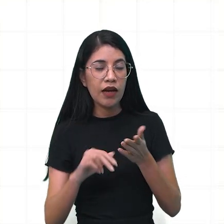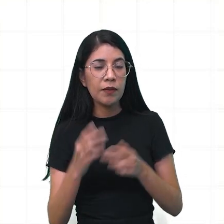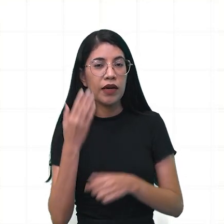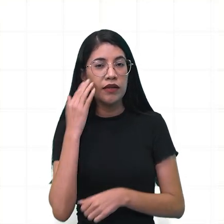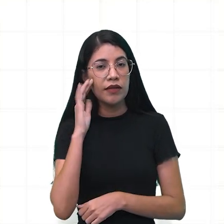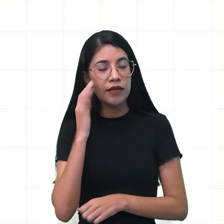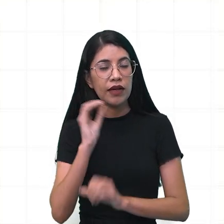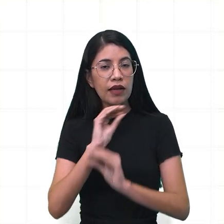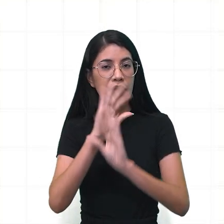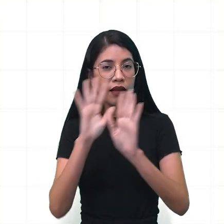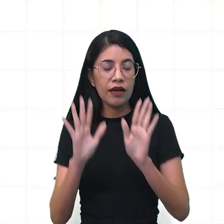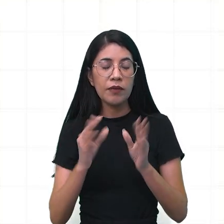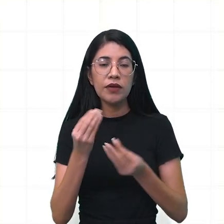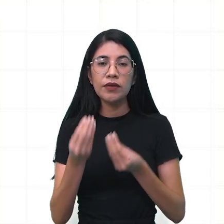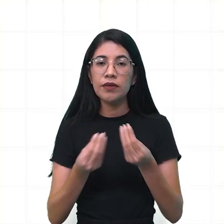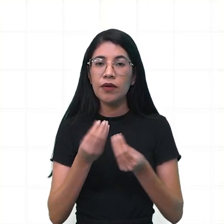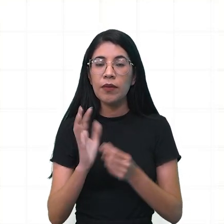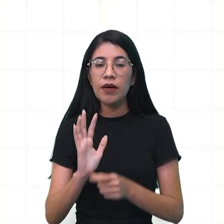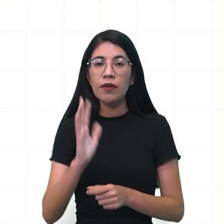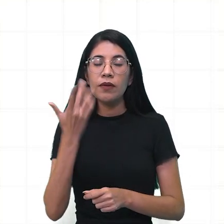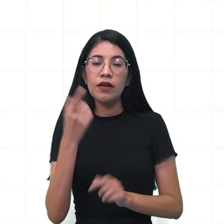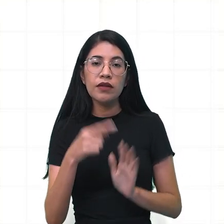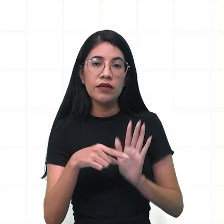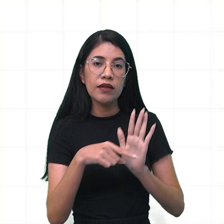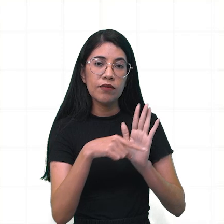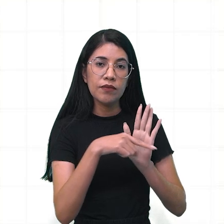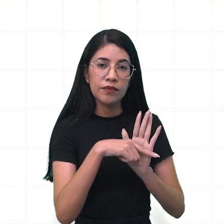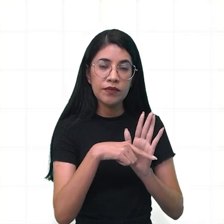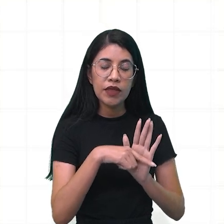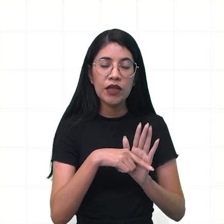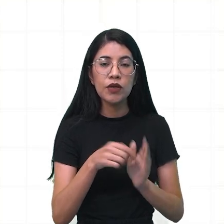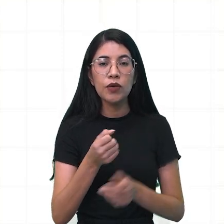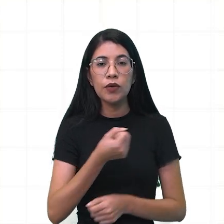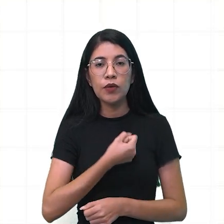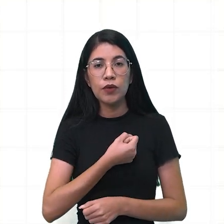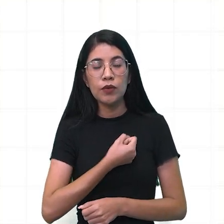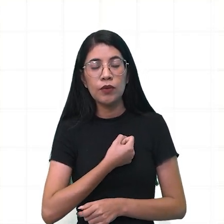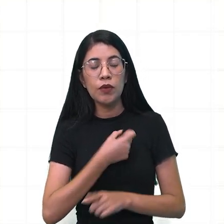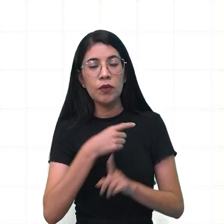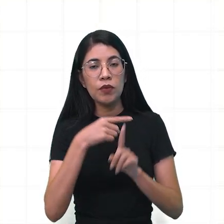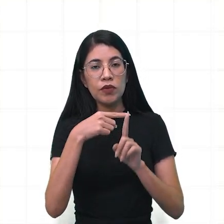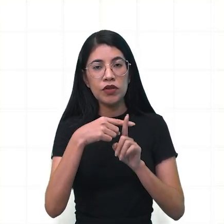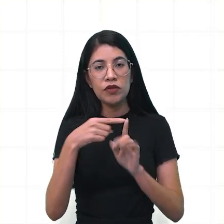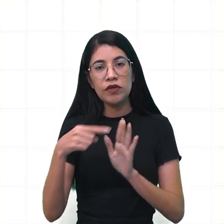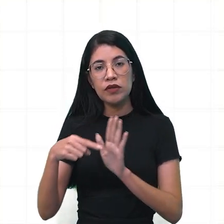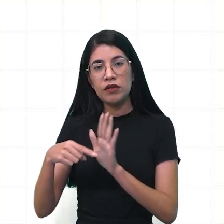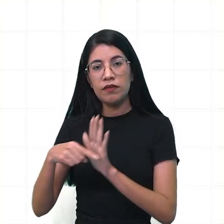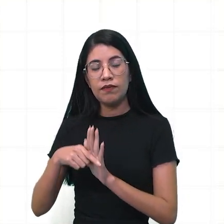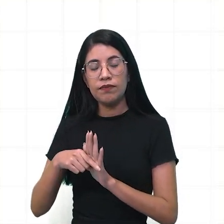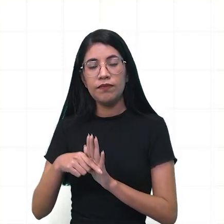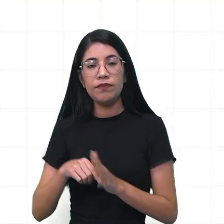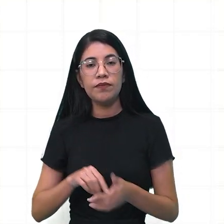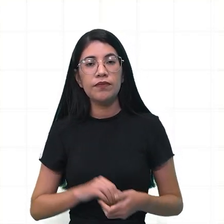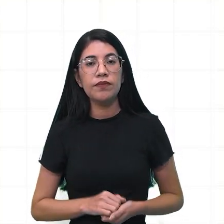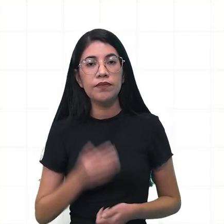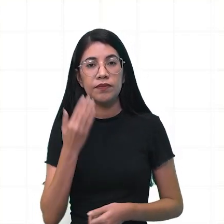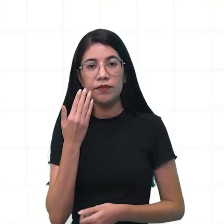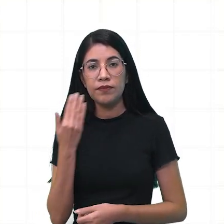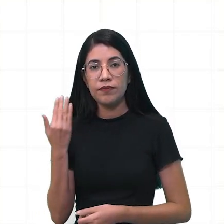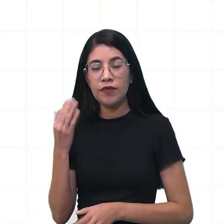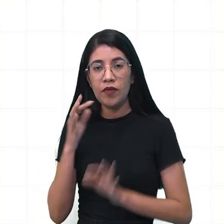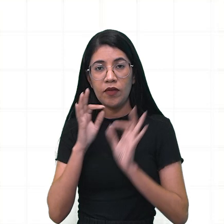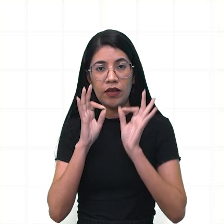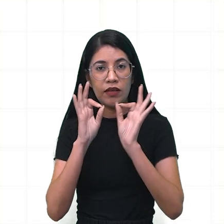entender como que se dá essa subtração entre números positivos e negativos então presta atenção aqui